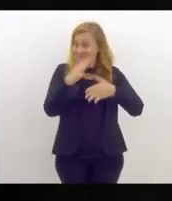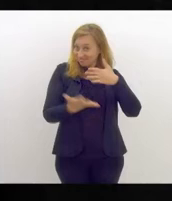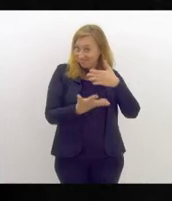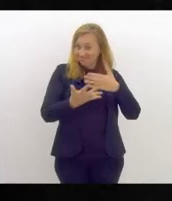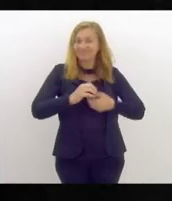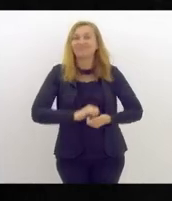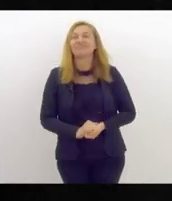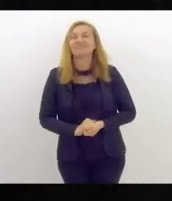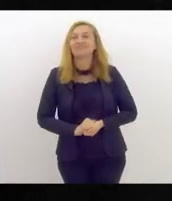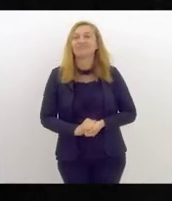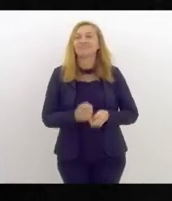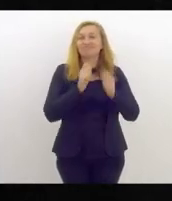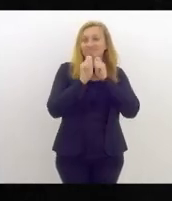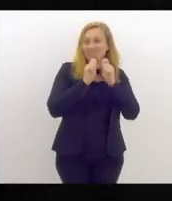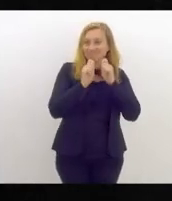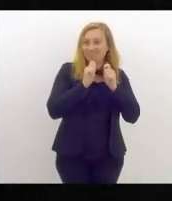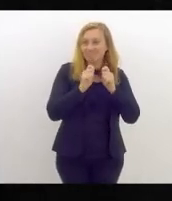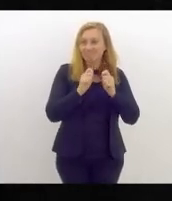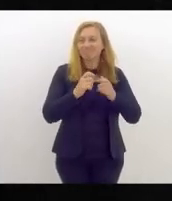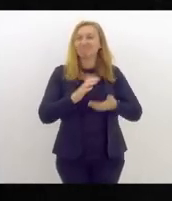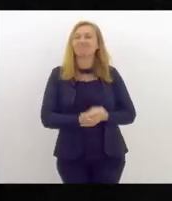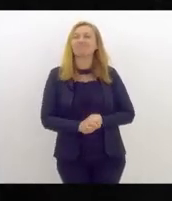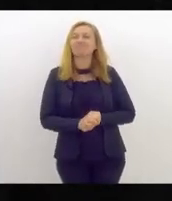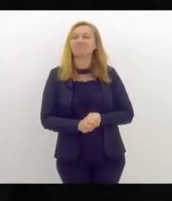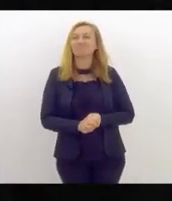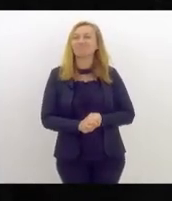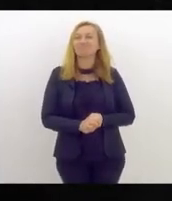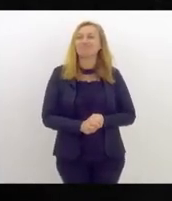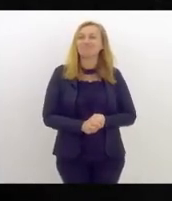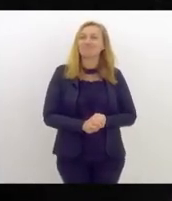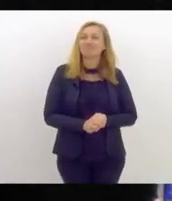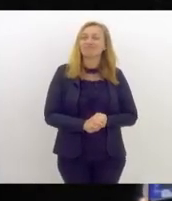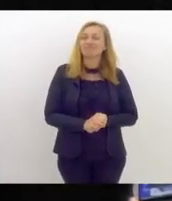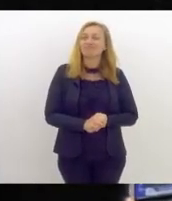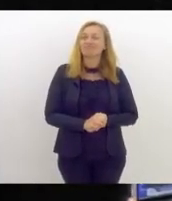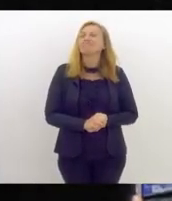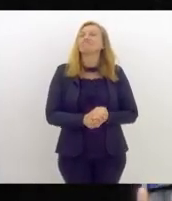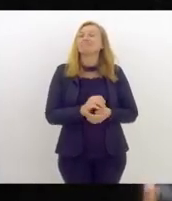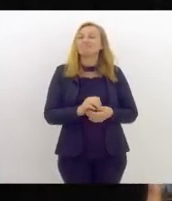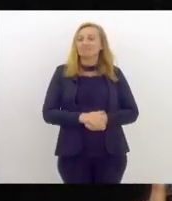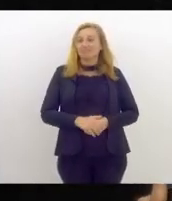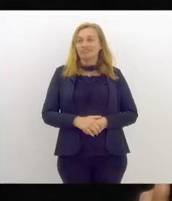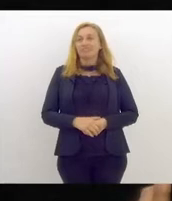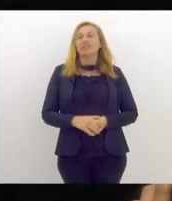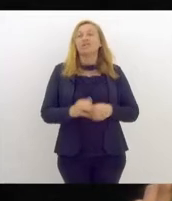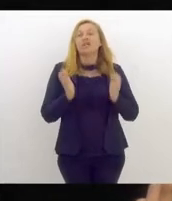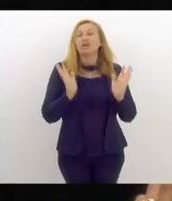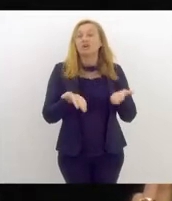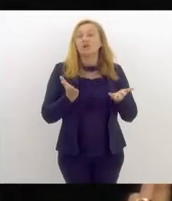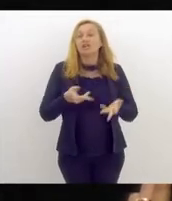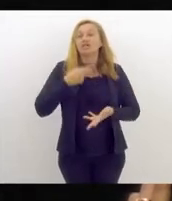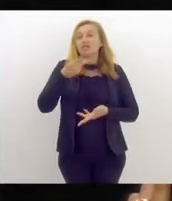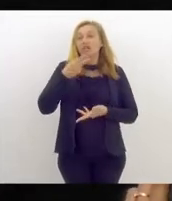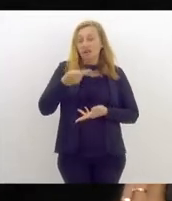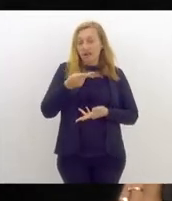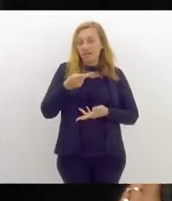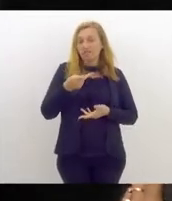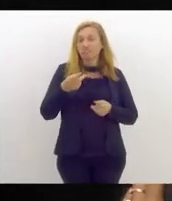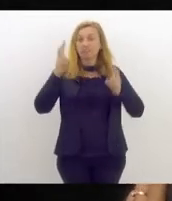brasileira de sinais imprensa que faz a cobertura das nossas sessões plenárias eu quero abordar um tema mas antes